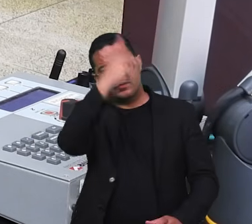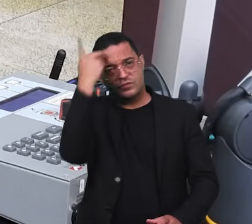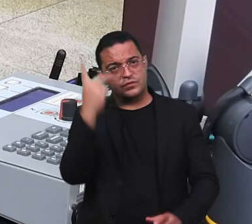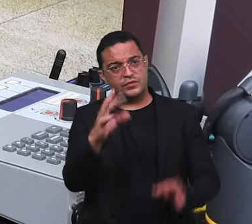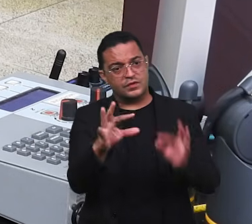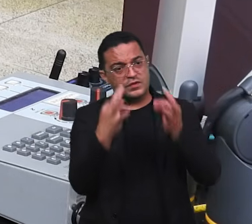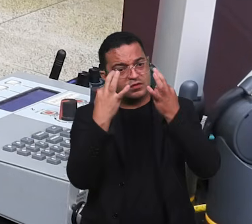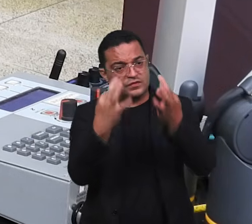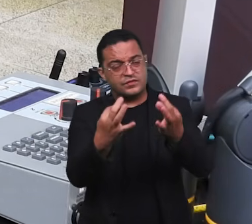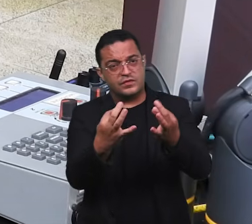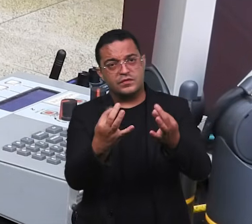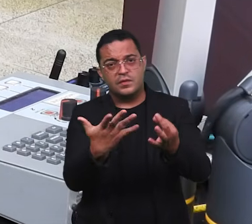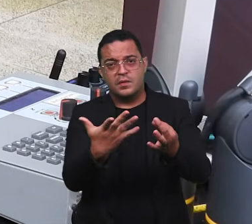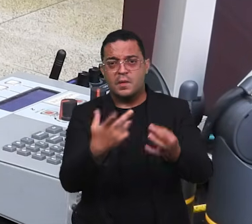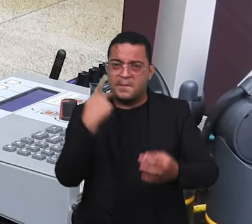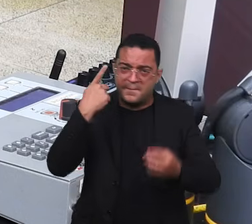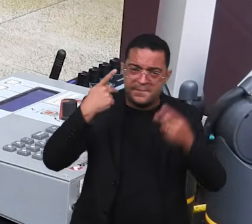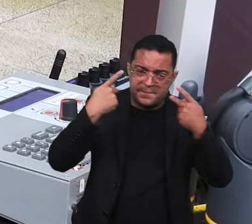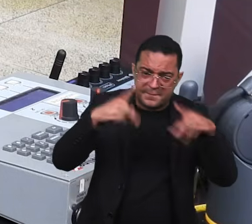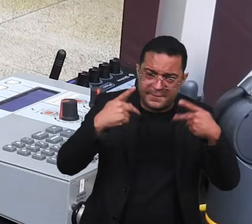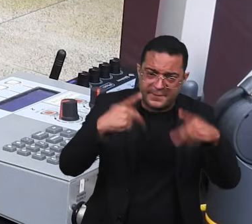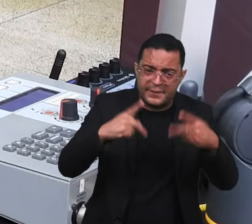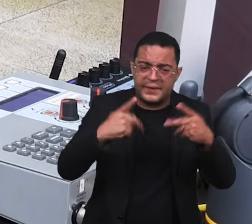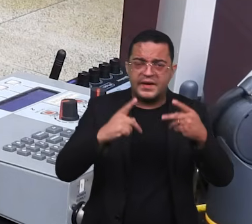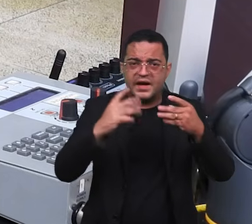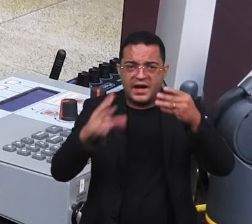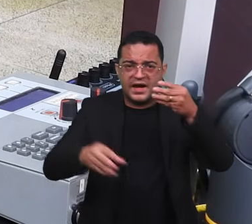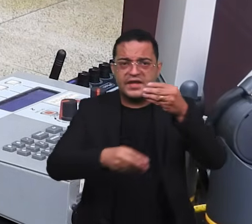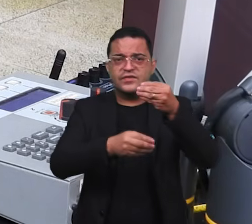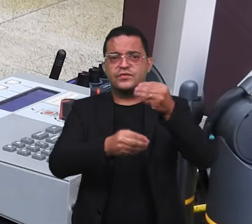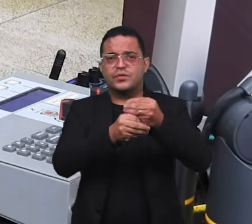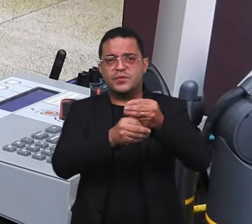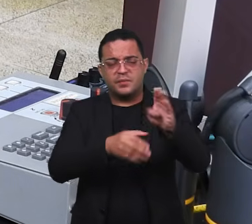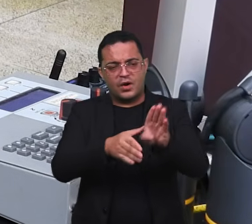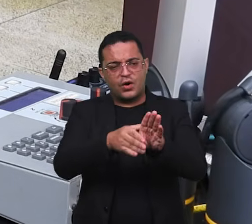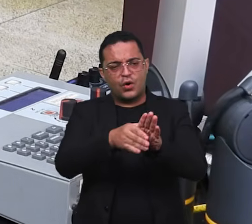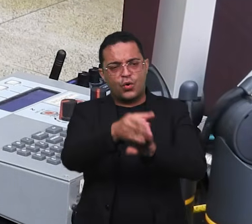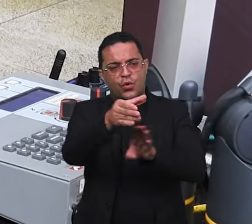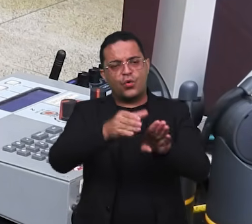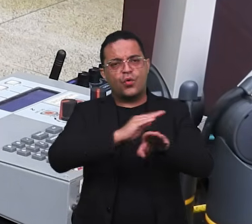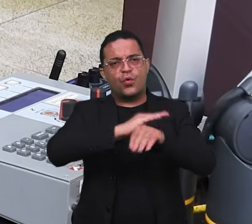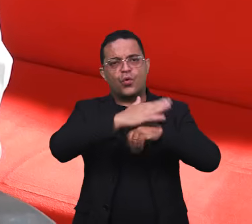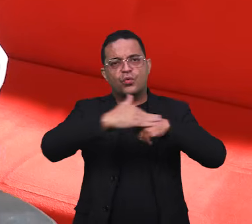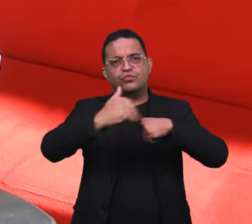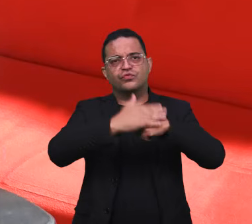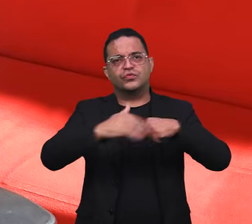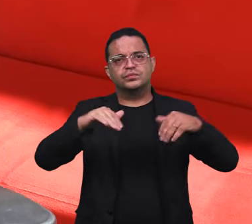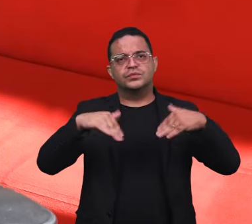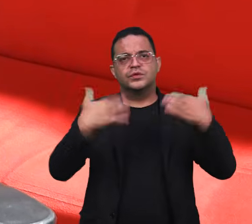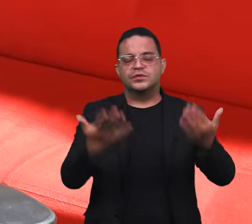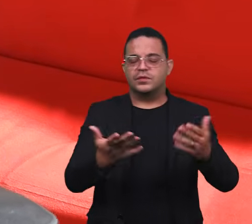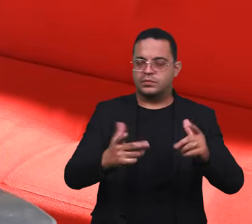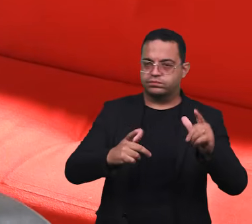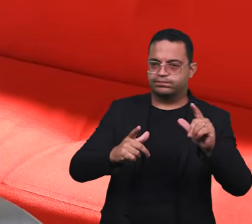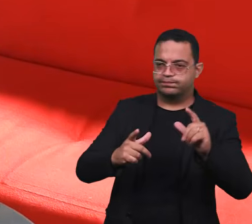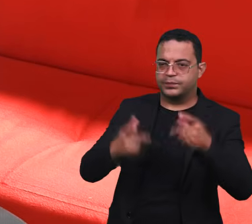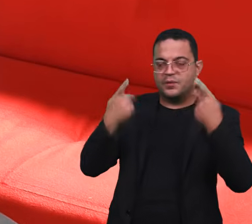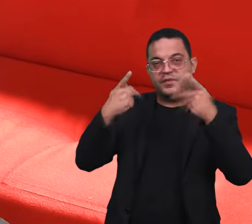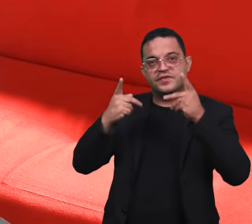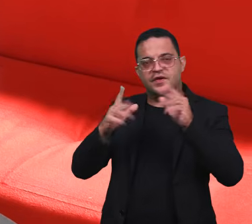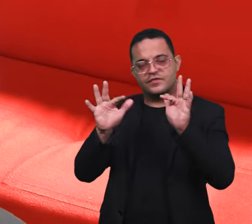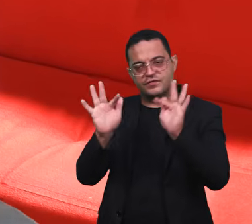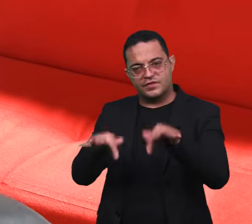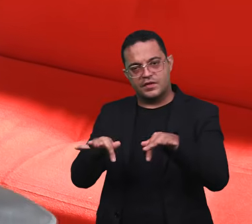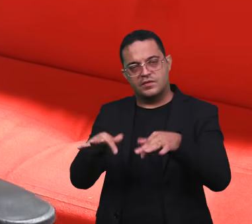público e entregasse uma palavra, uma breve palavra de conforto para os nossos irmãos. Bom, a palavra final aqui,